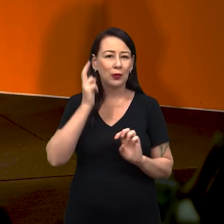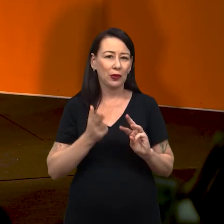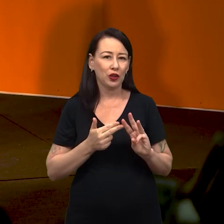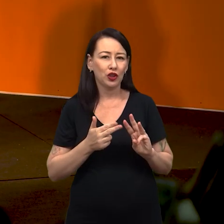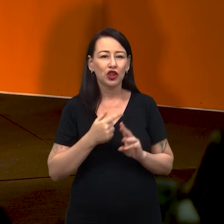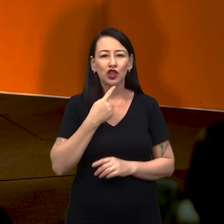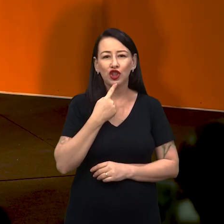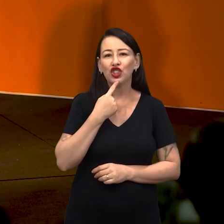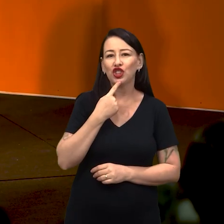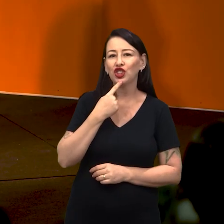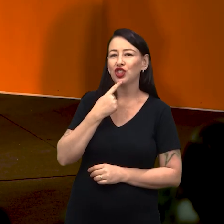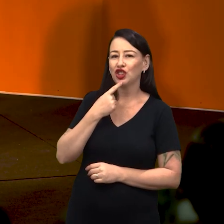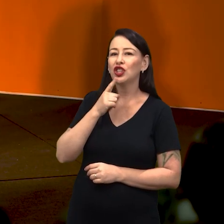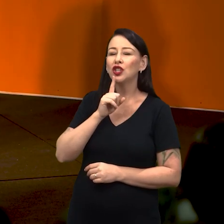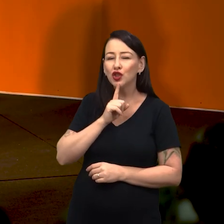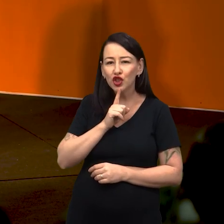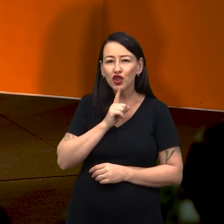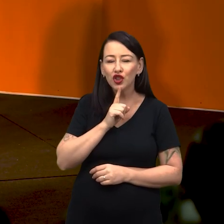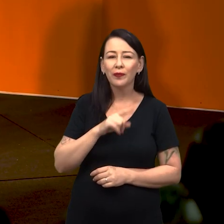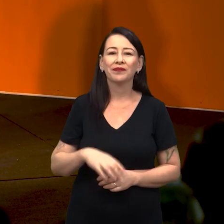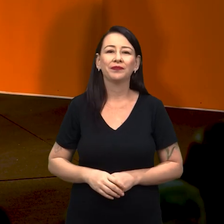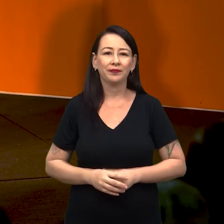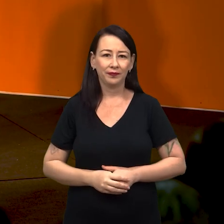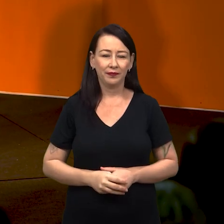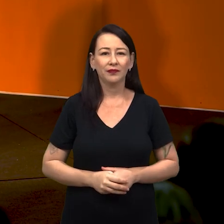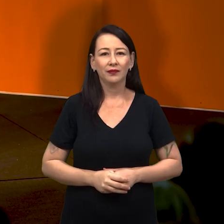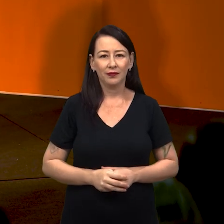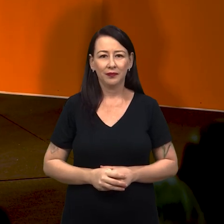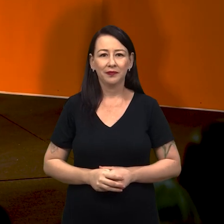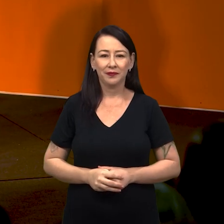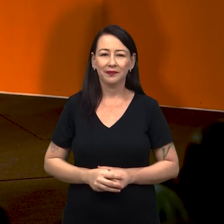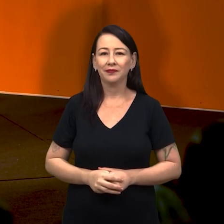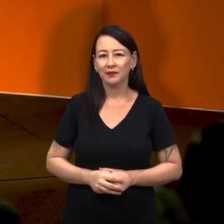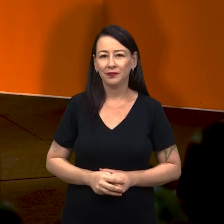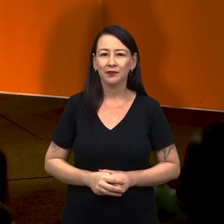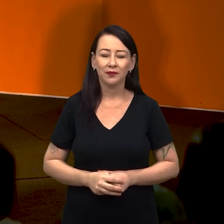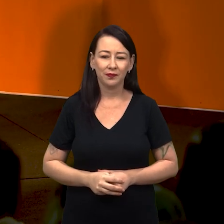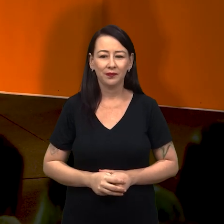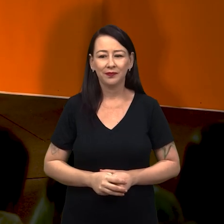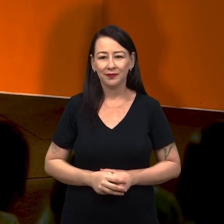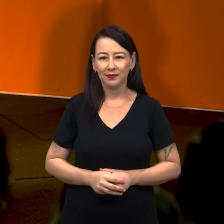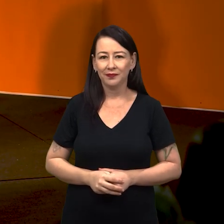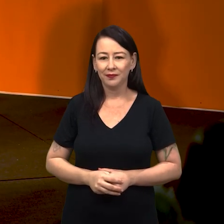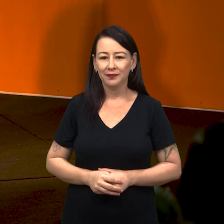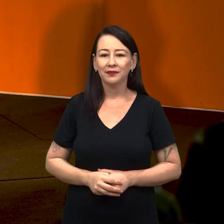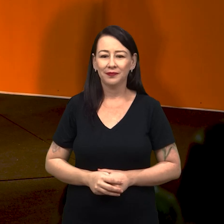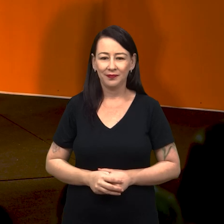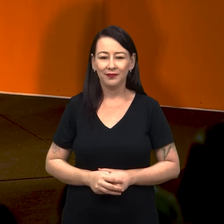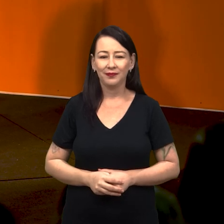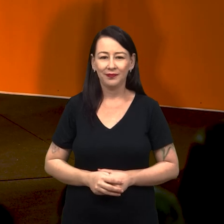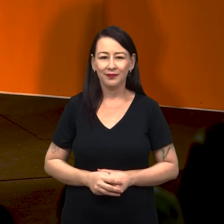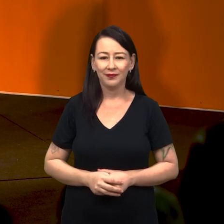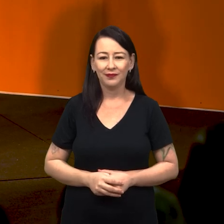clá, clá, xiribi, xiribi, shh, runga, runga, clá, clá, clá,